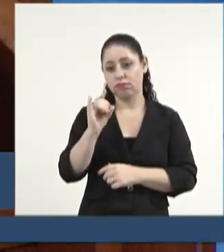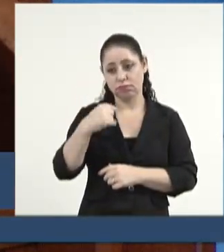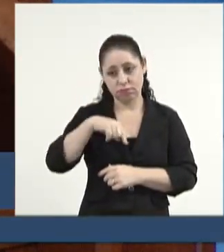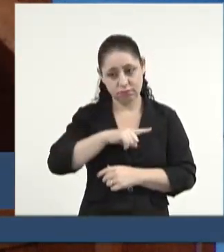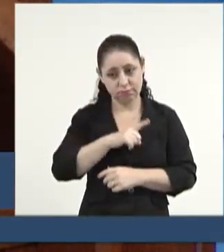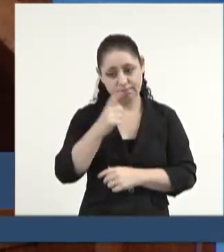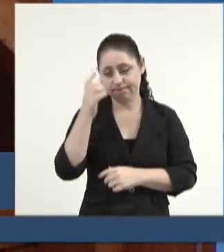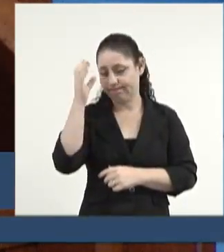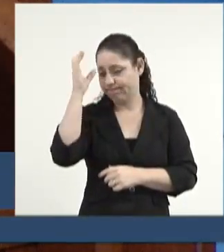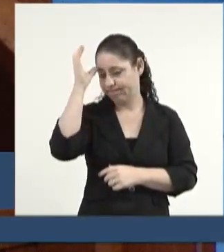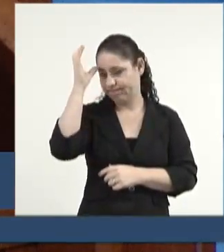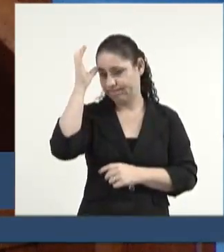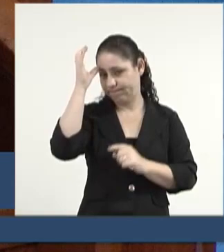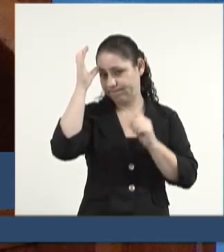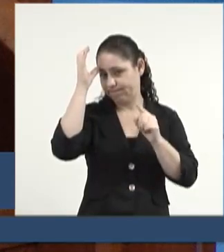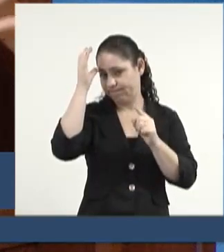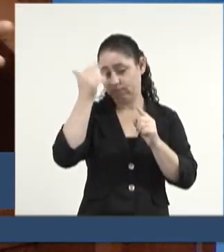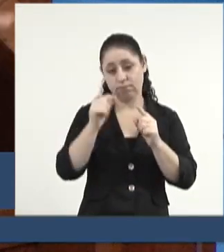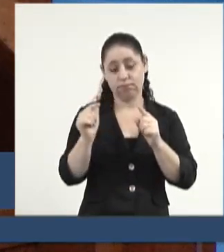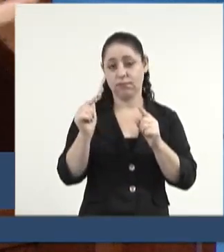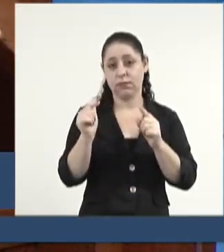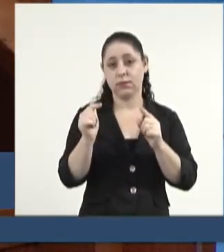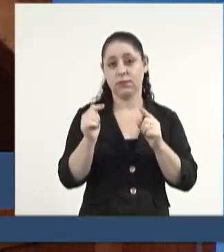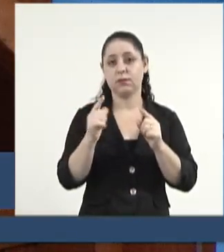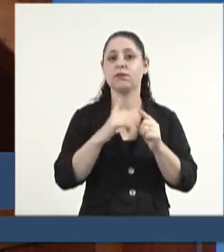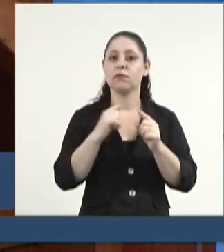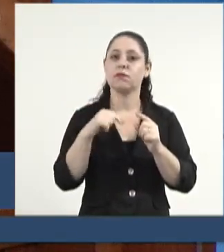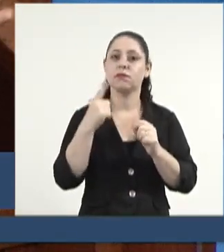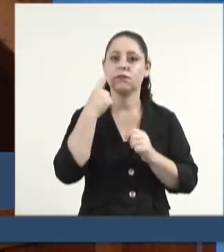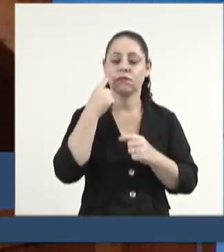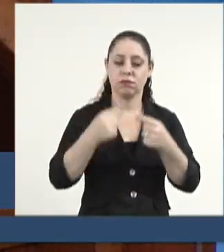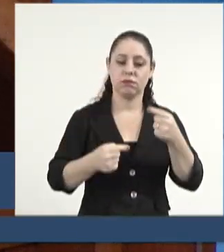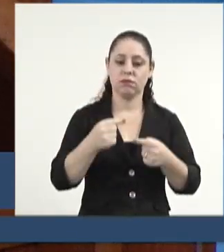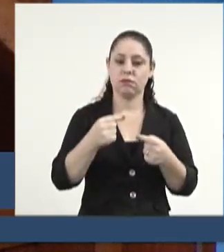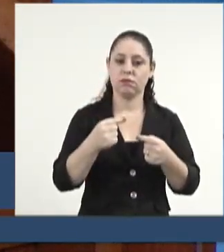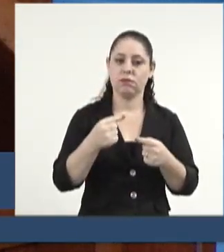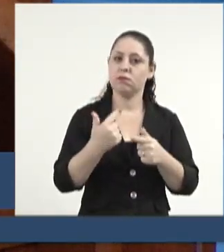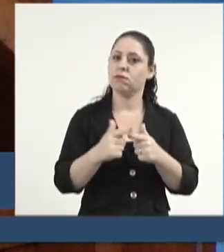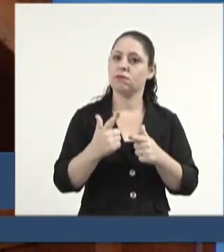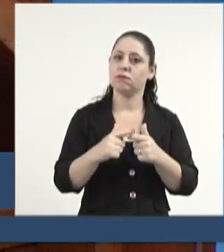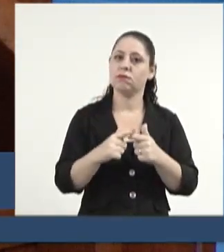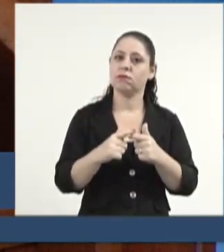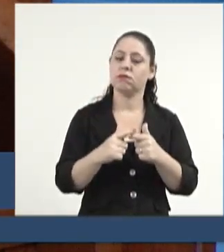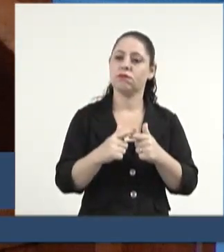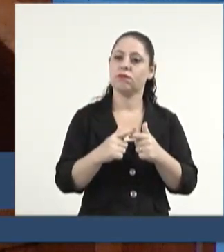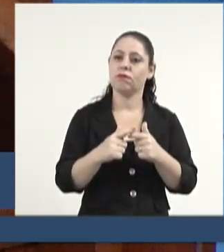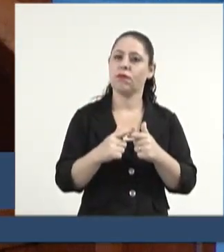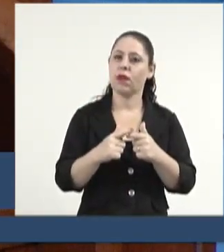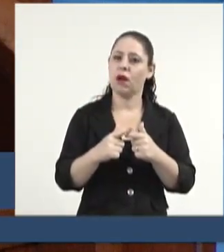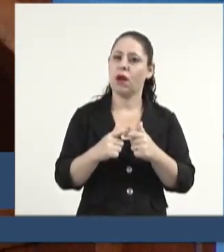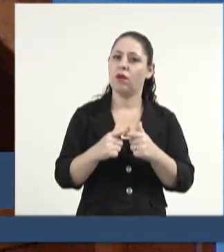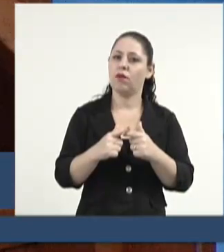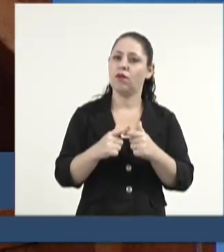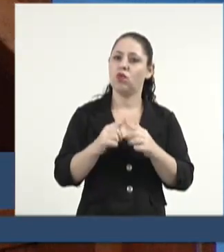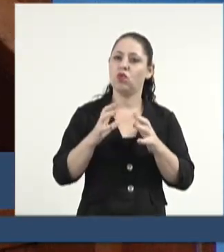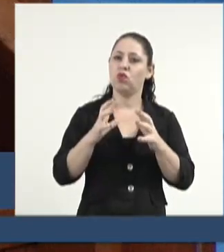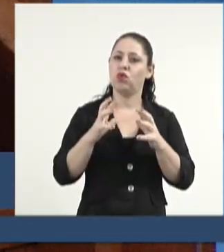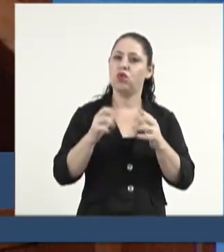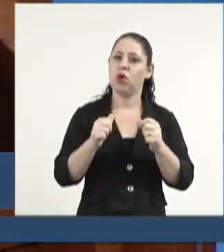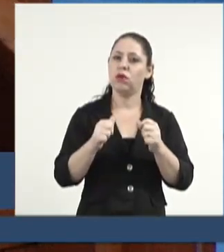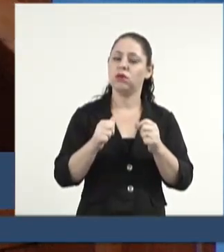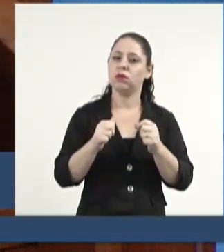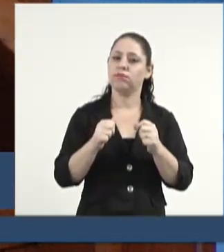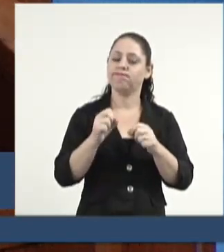essa consciência, nós temos que estar aqui, temos que discutir. Esse é um problema que vai bater nas nossas portas, com o aumento